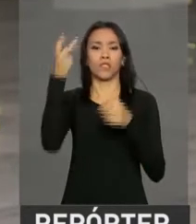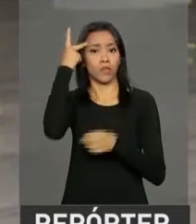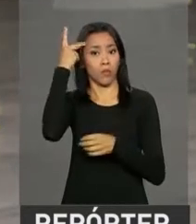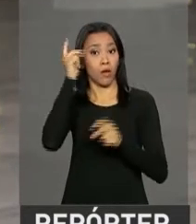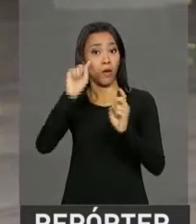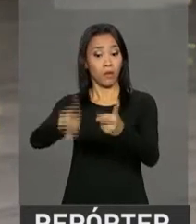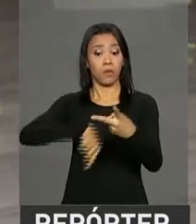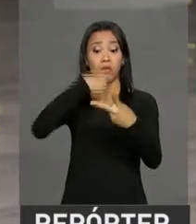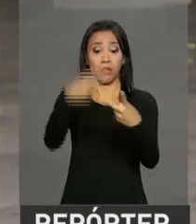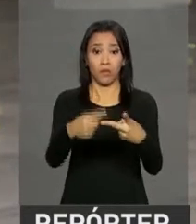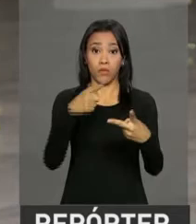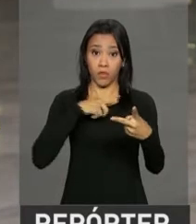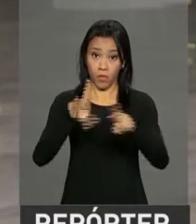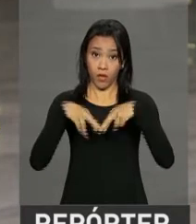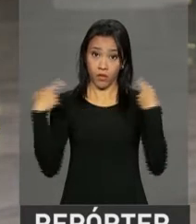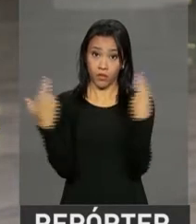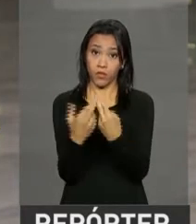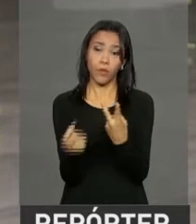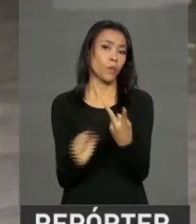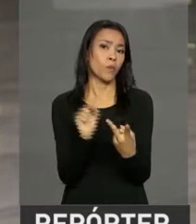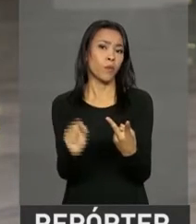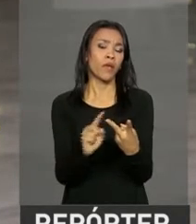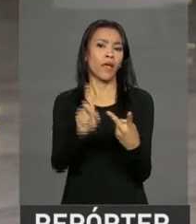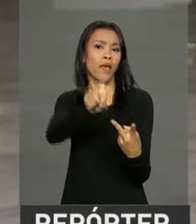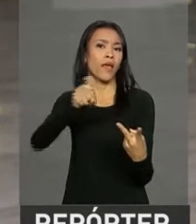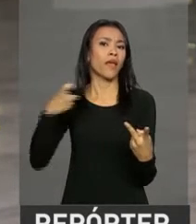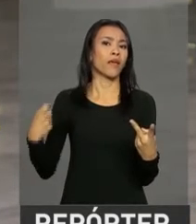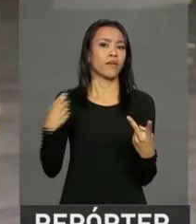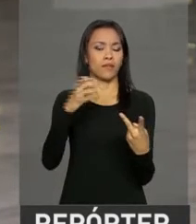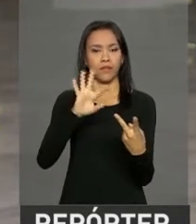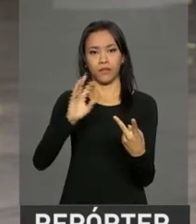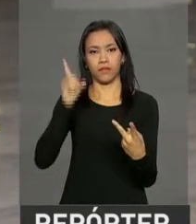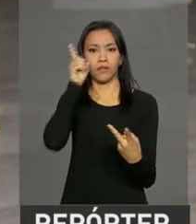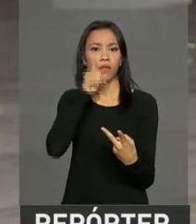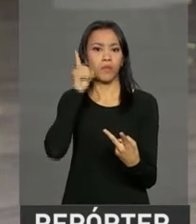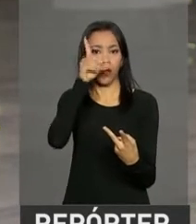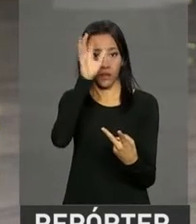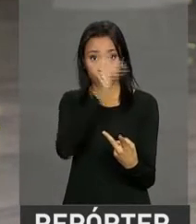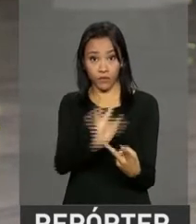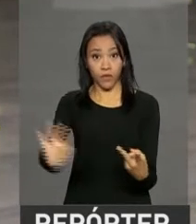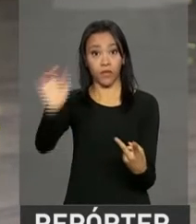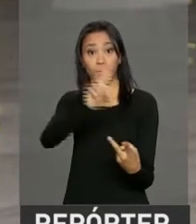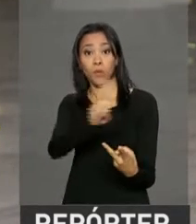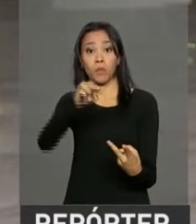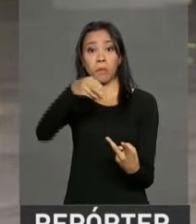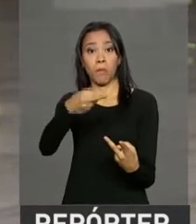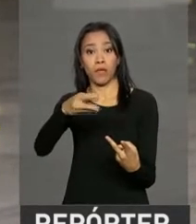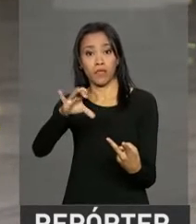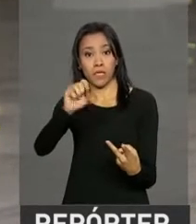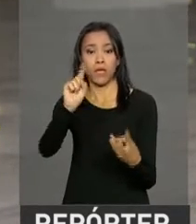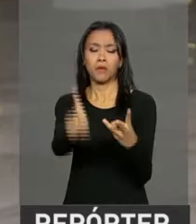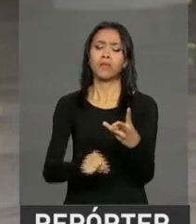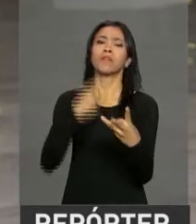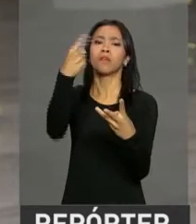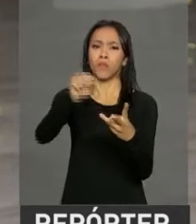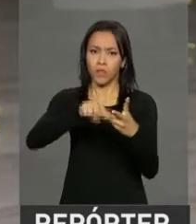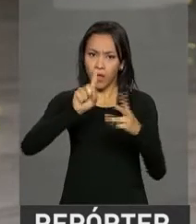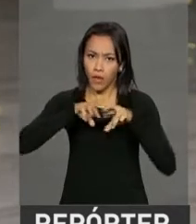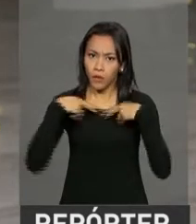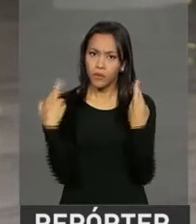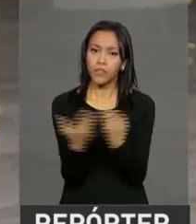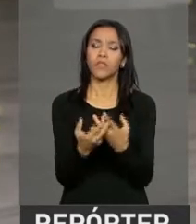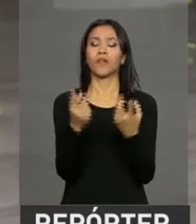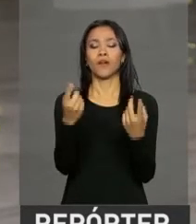seqüência daqui a pouco michel temer se reúne com o ex deputado federal marcelo almeida e ainda pela manhã tem uma audiência com o ministro da fazenda